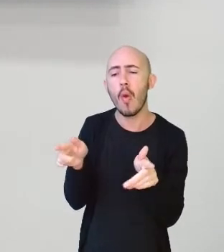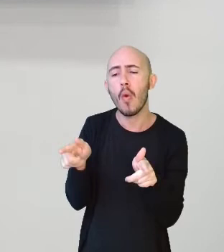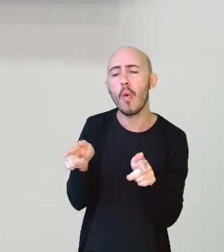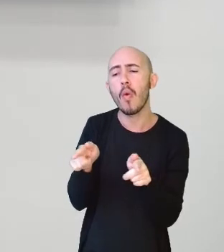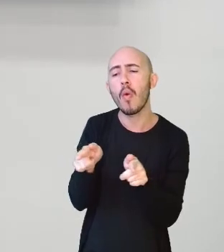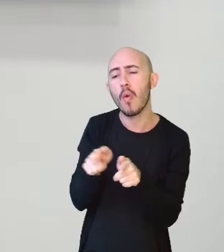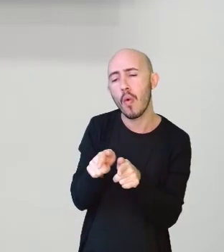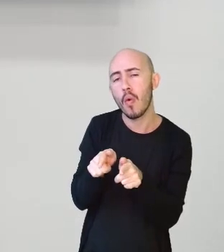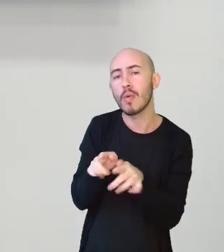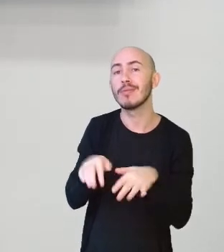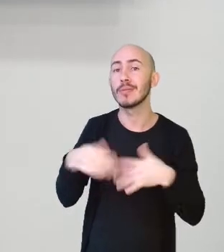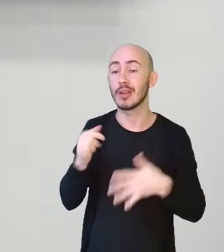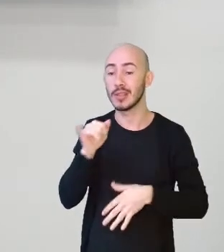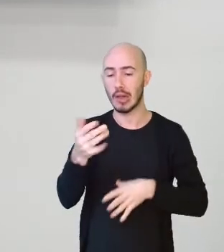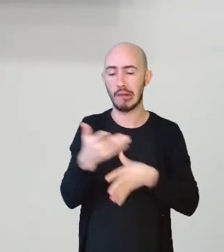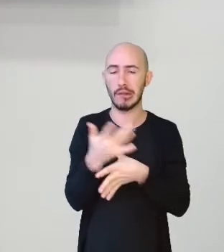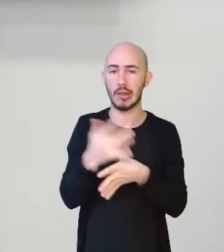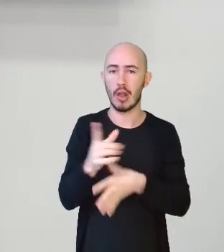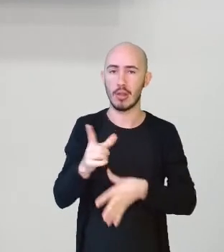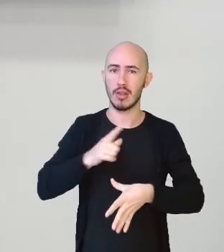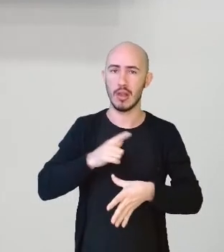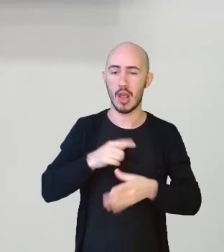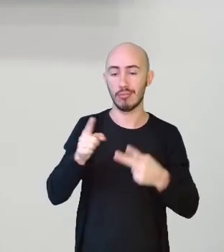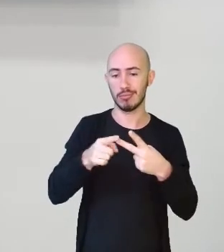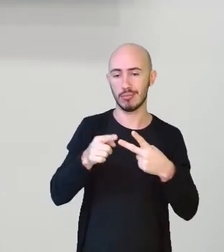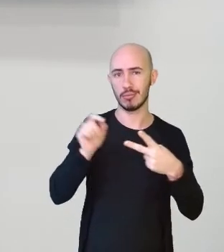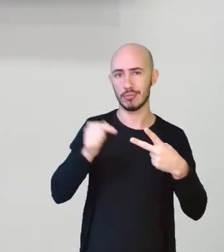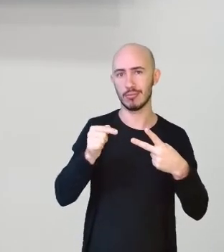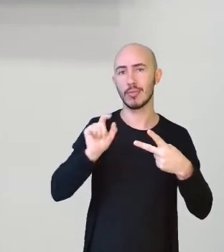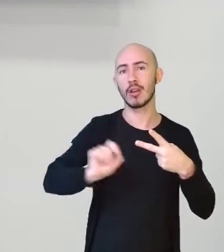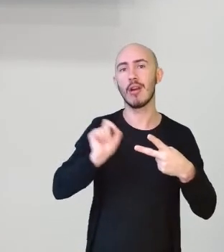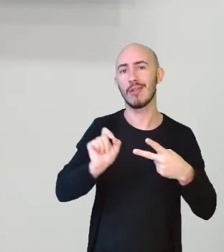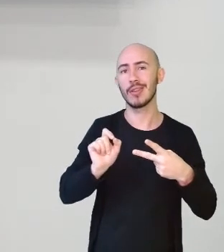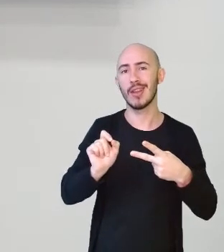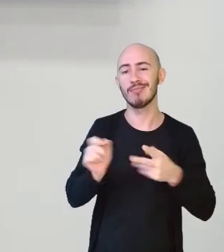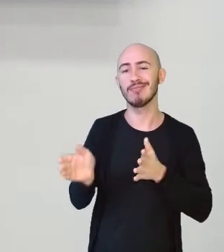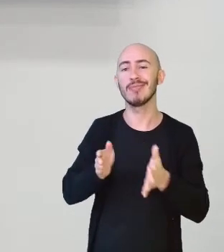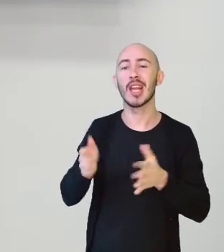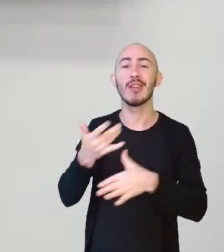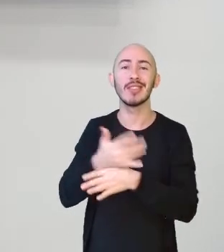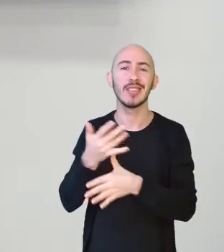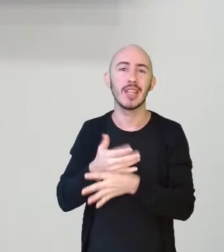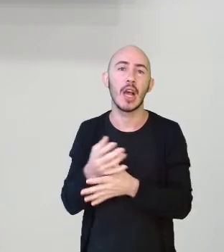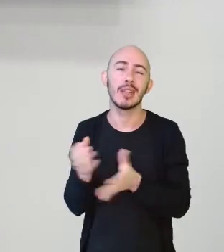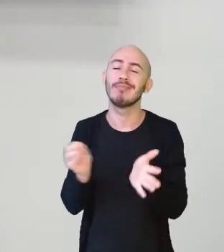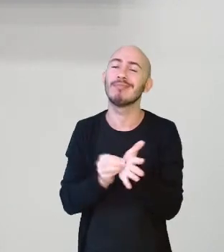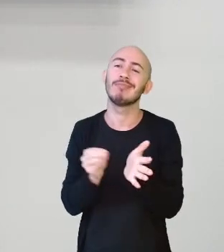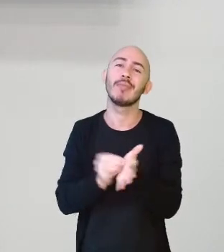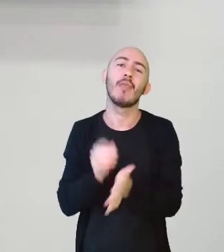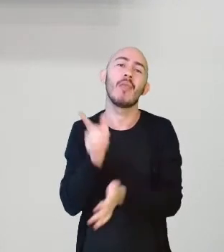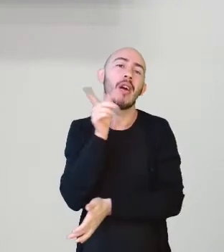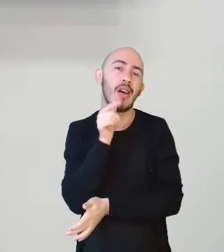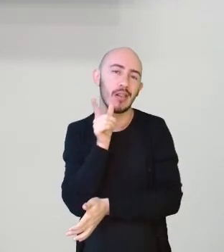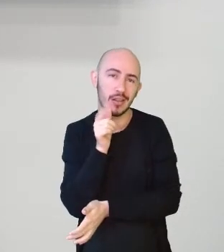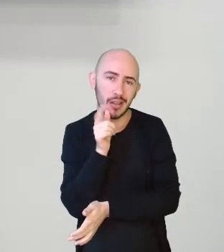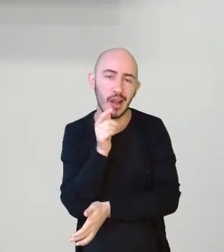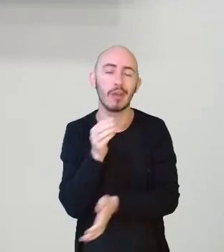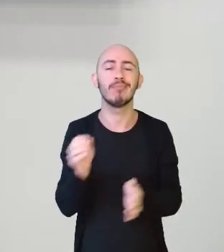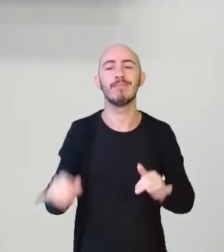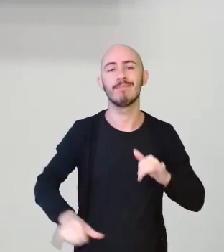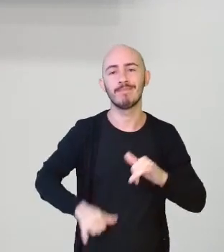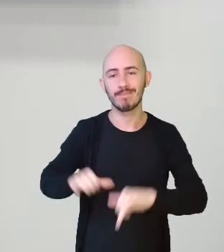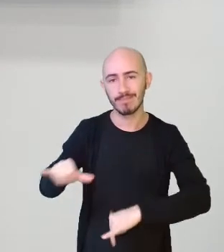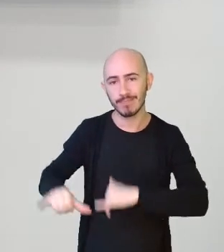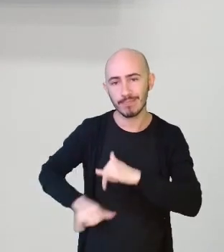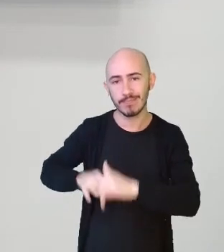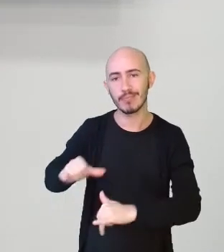têm esses rios temporários, elas sofrem na época da seca, porque elas não encontram água para irrigar a plantação, para